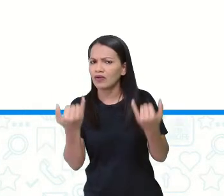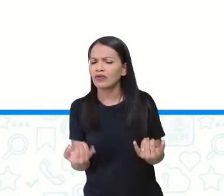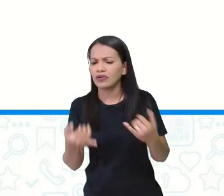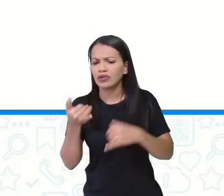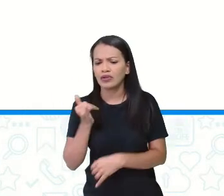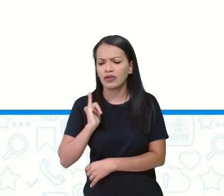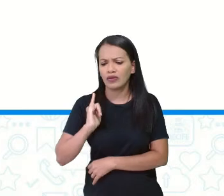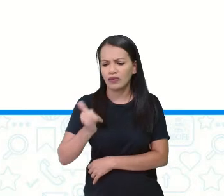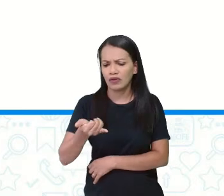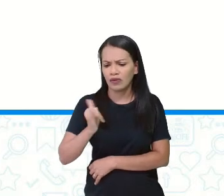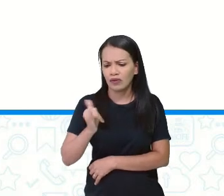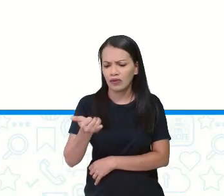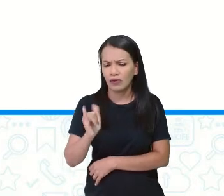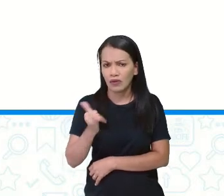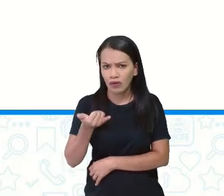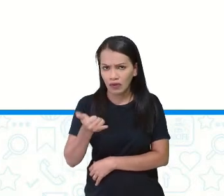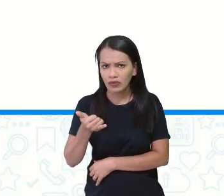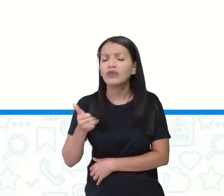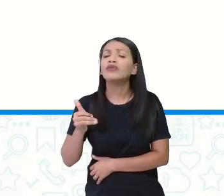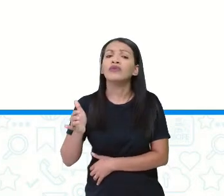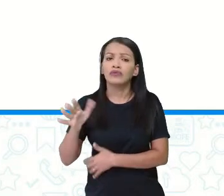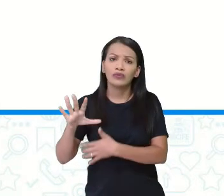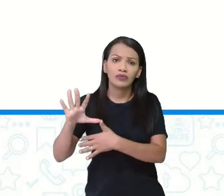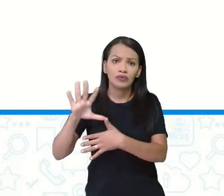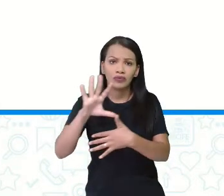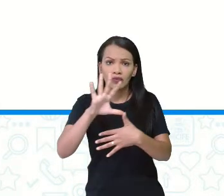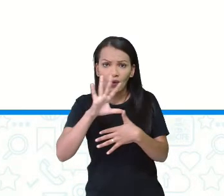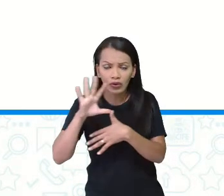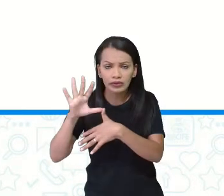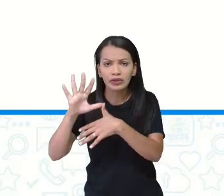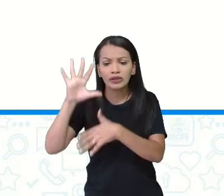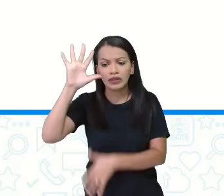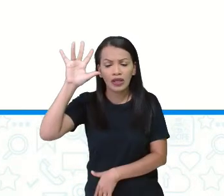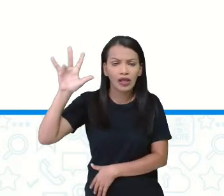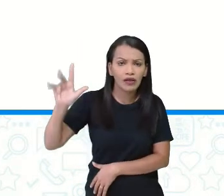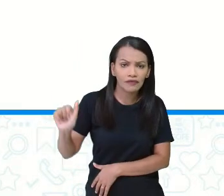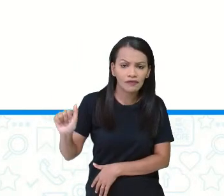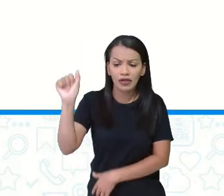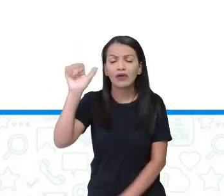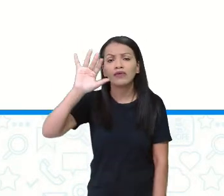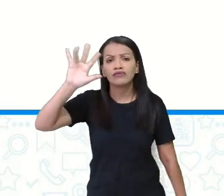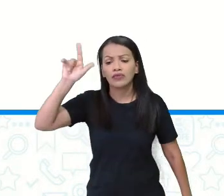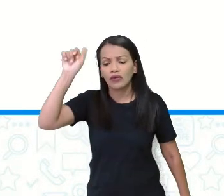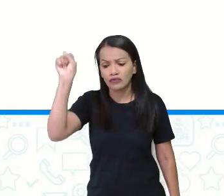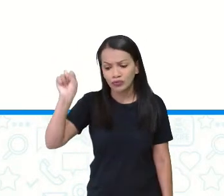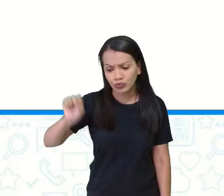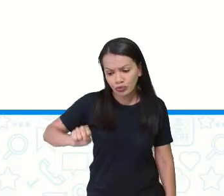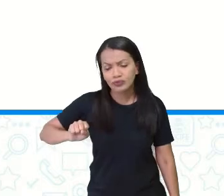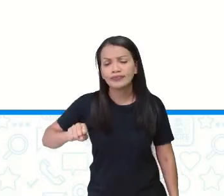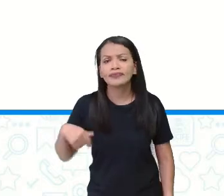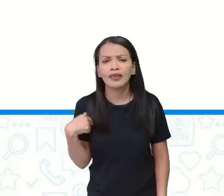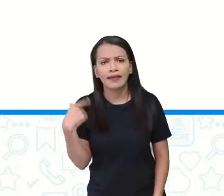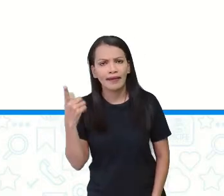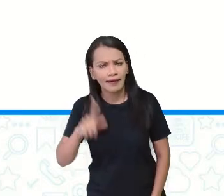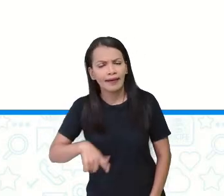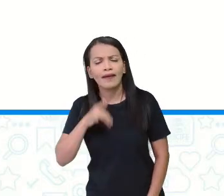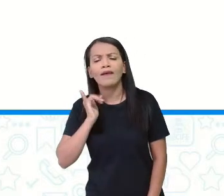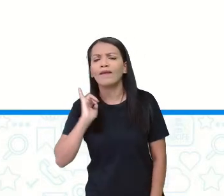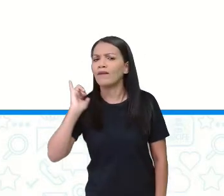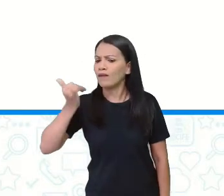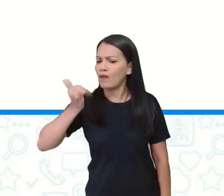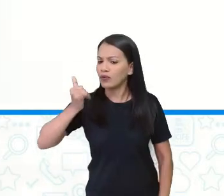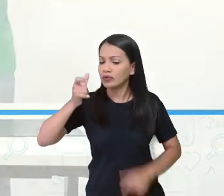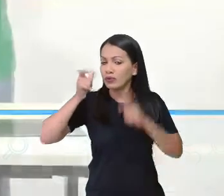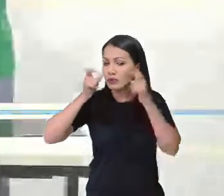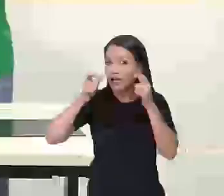do continente africano, especificamente do sul da África, tá? Esse conto é bem